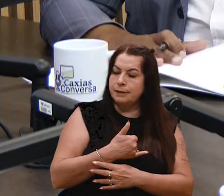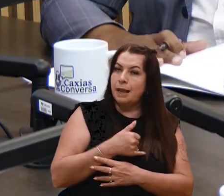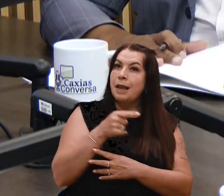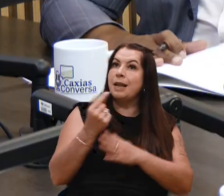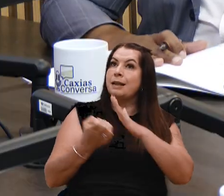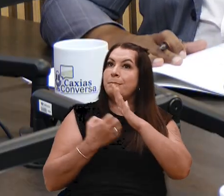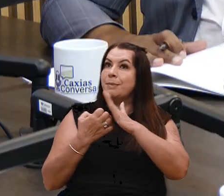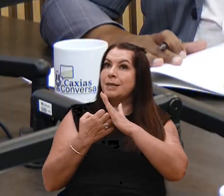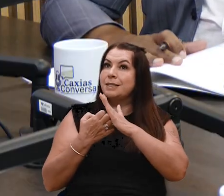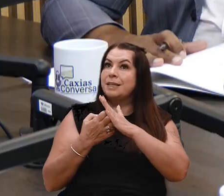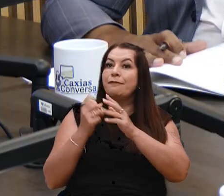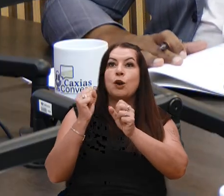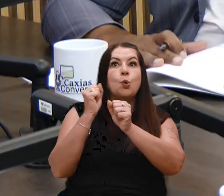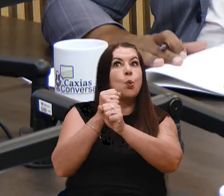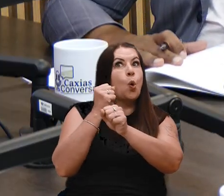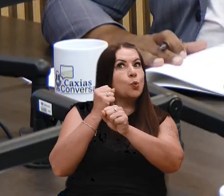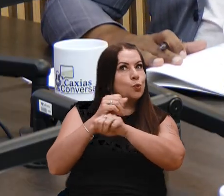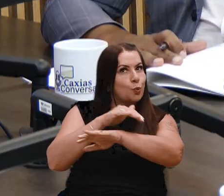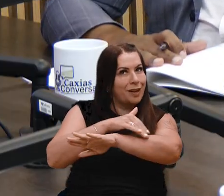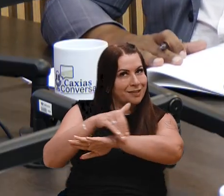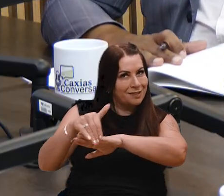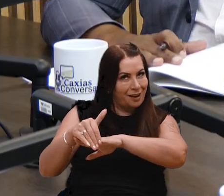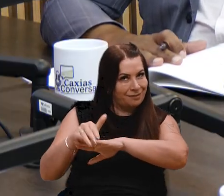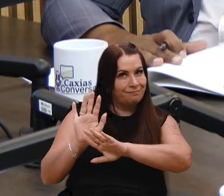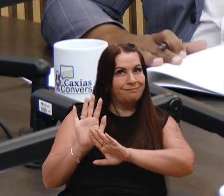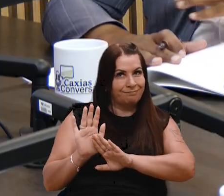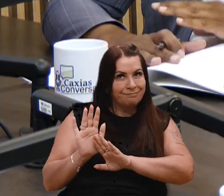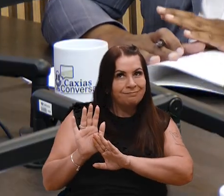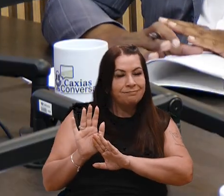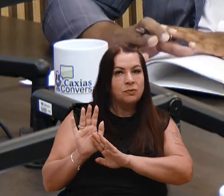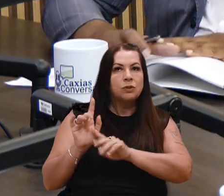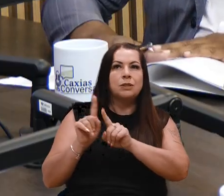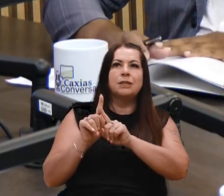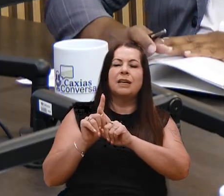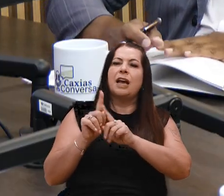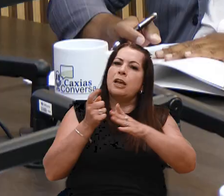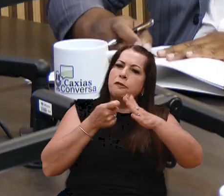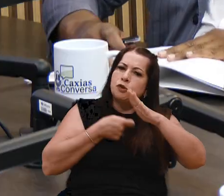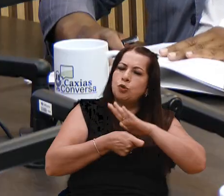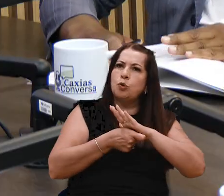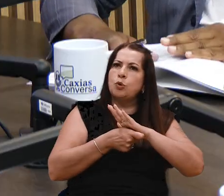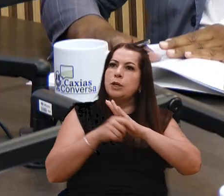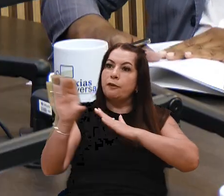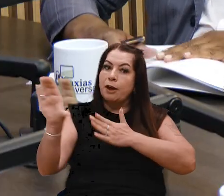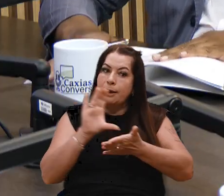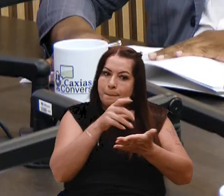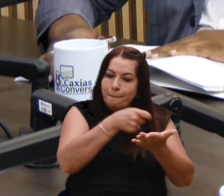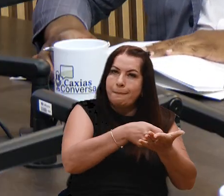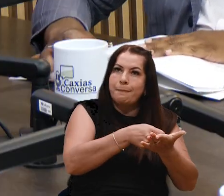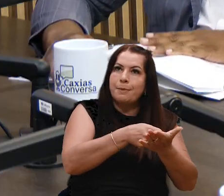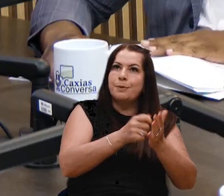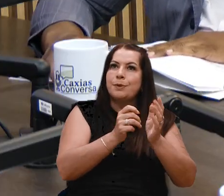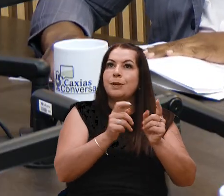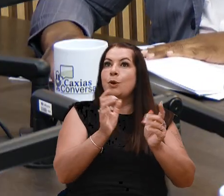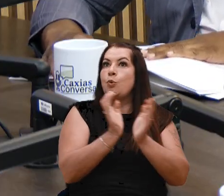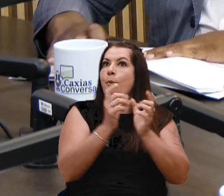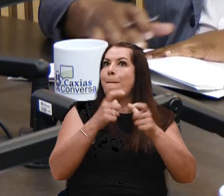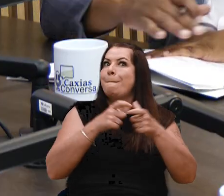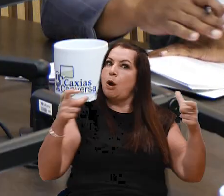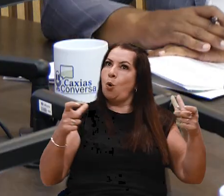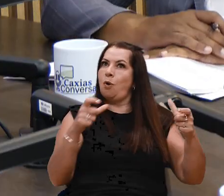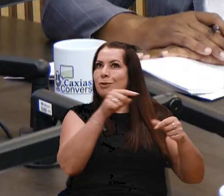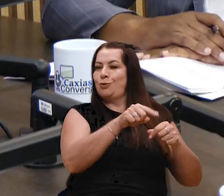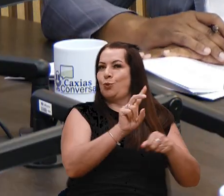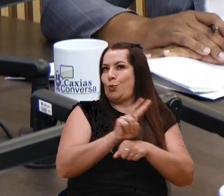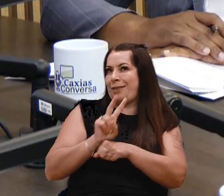para construir estrada. Entende? Então, o investidor, quem vai aplicar recursos aí, é um recurso muito maior do que